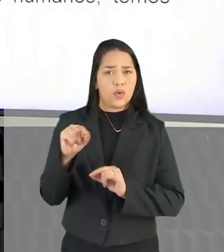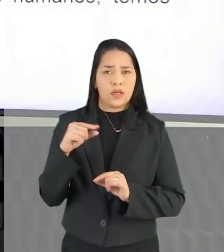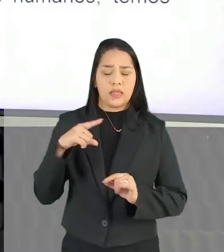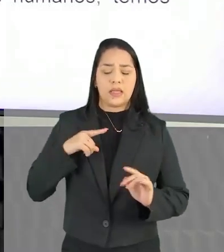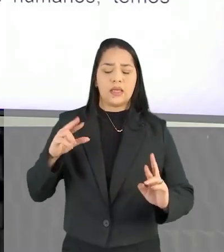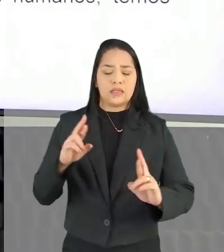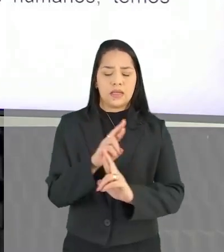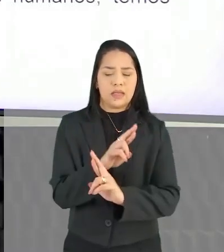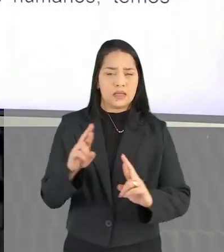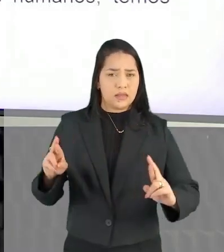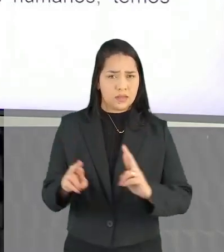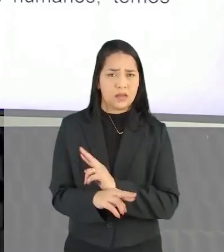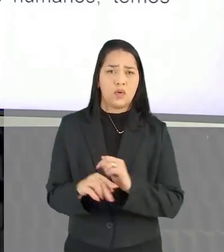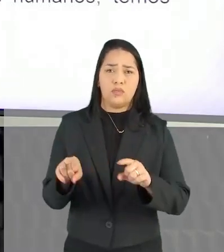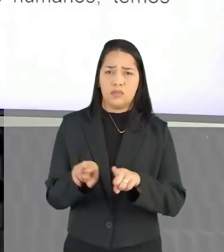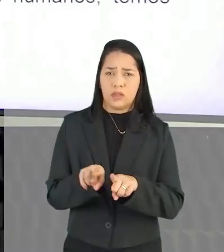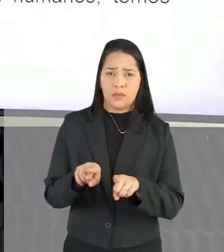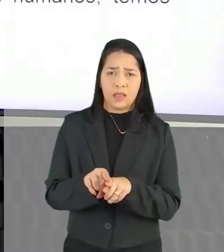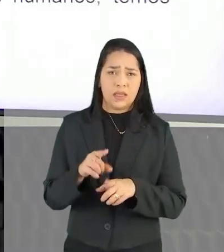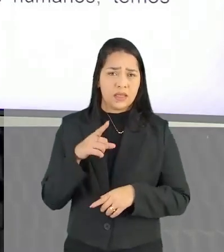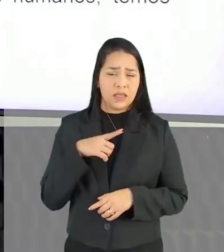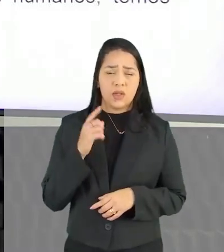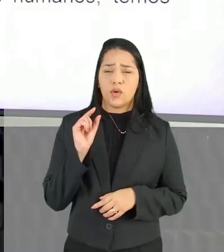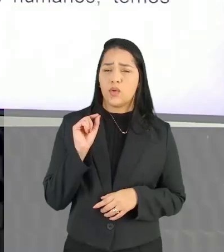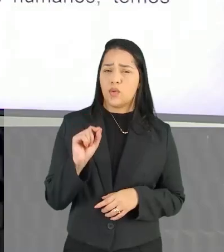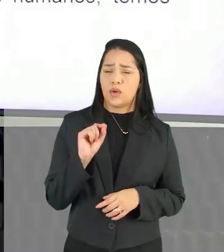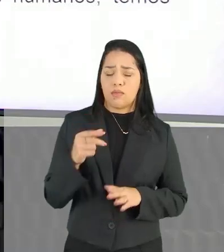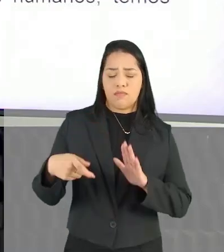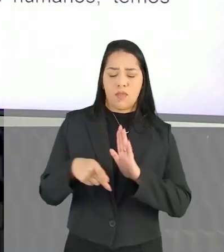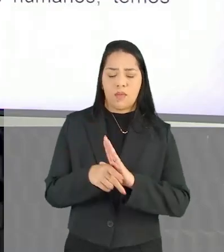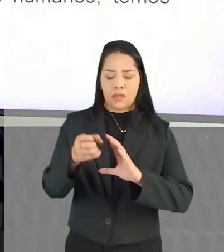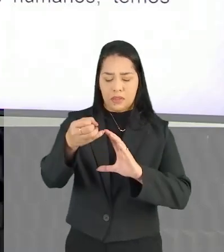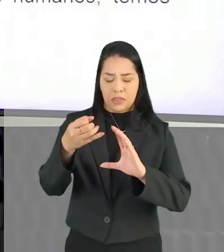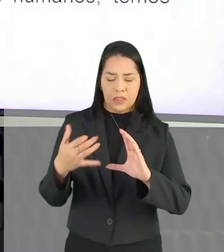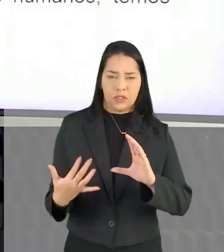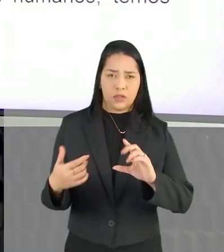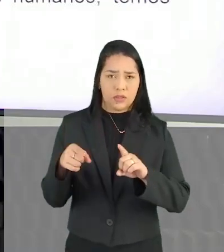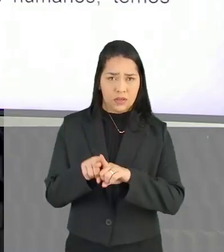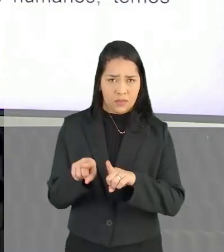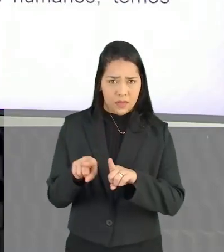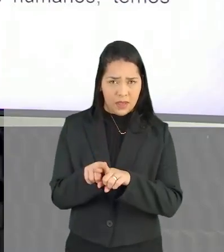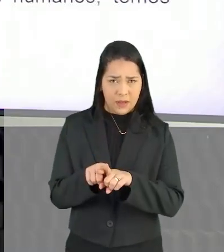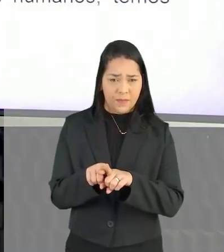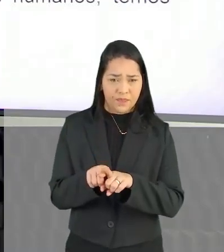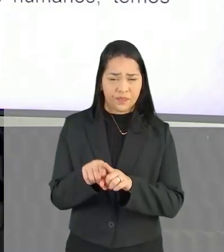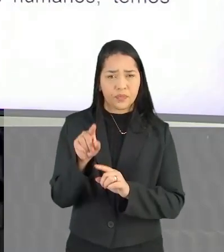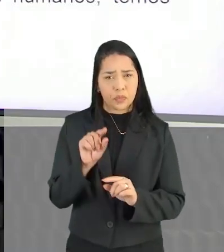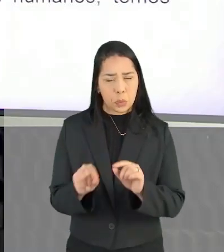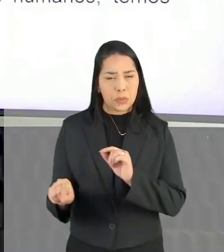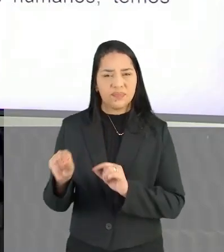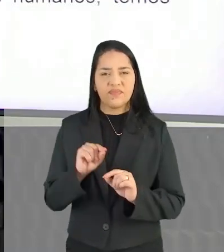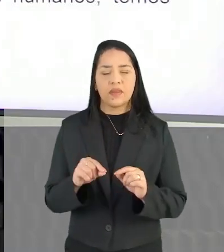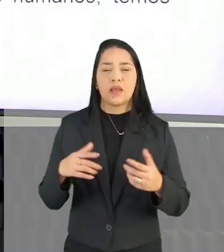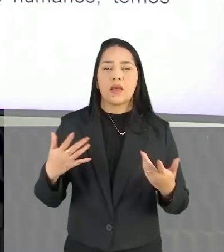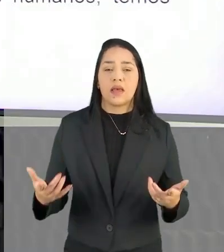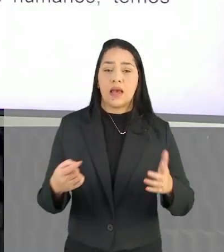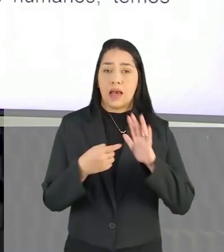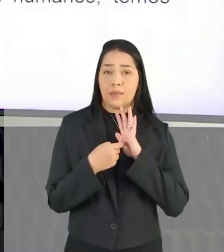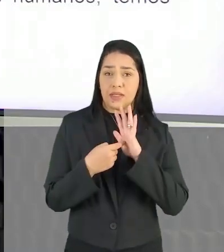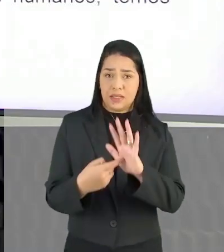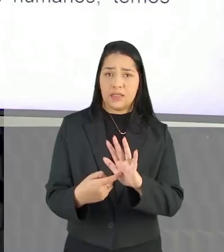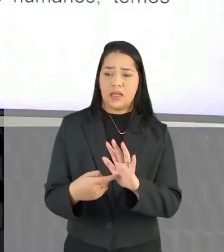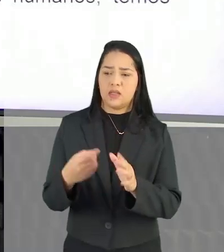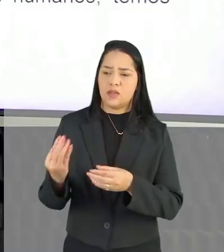essa relação e tratando das características da personagem também, estão sendo